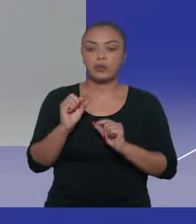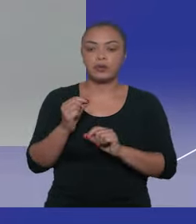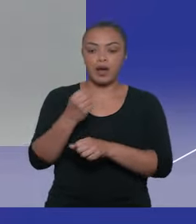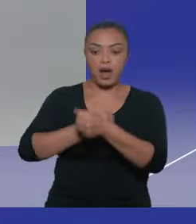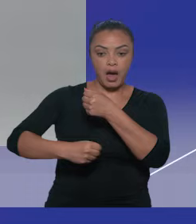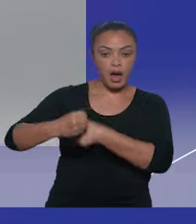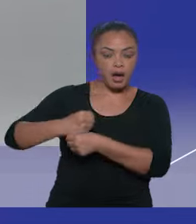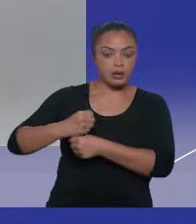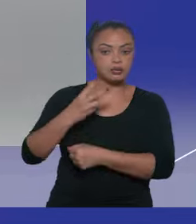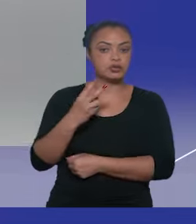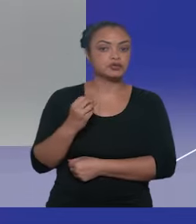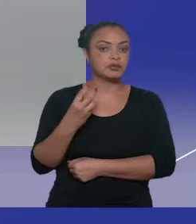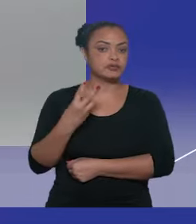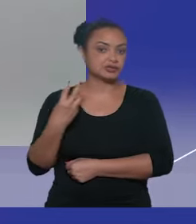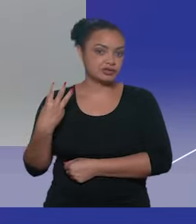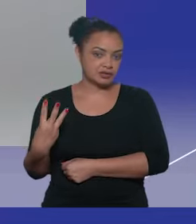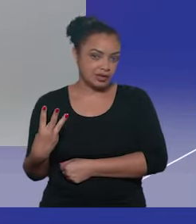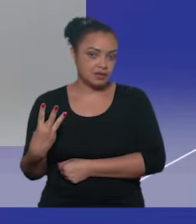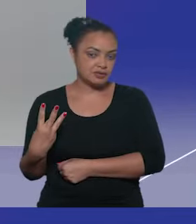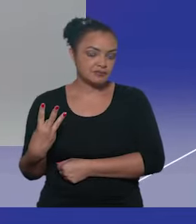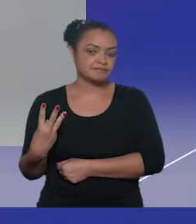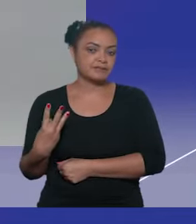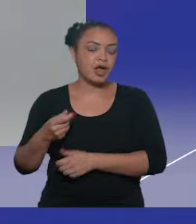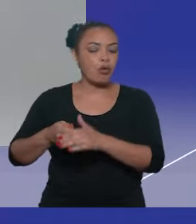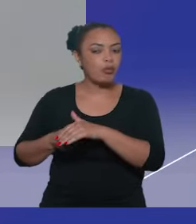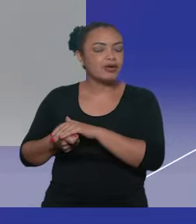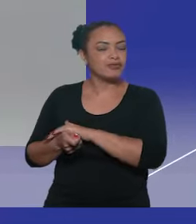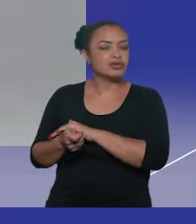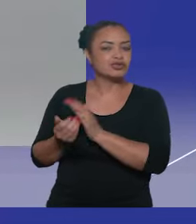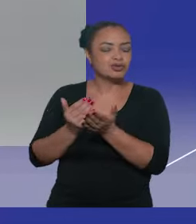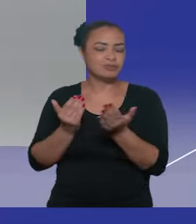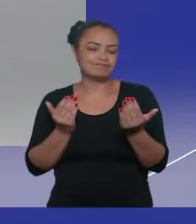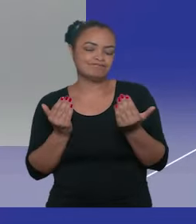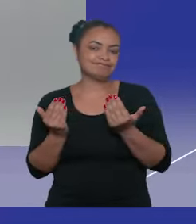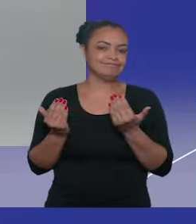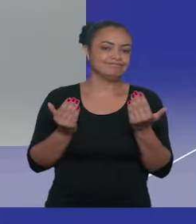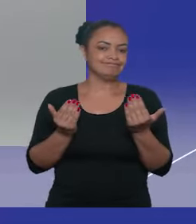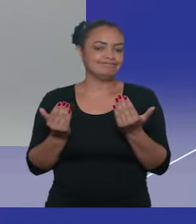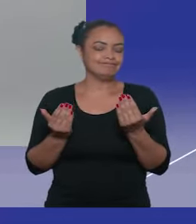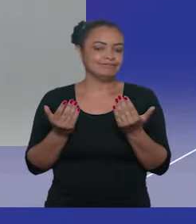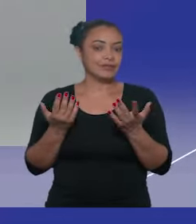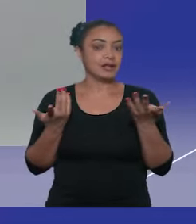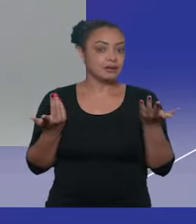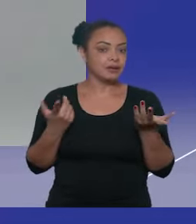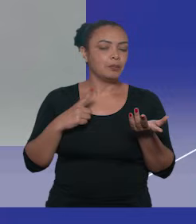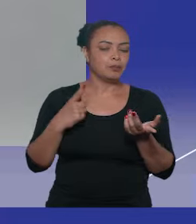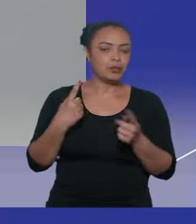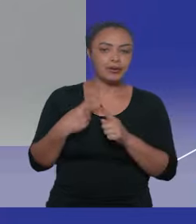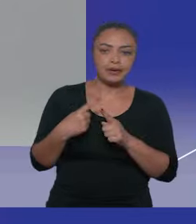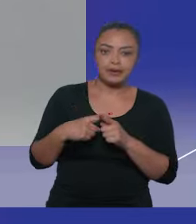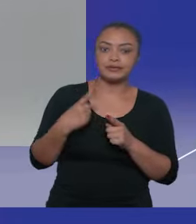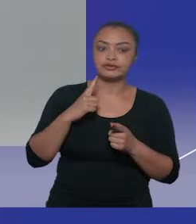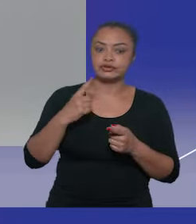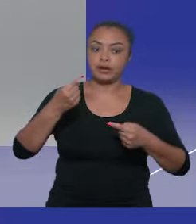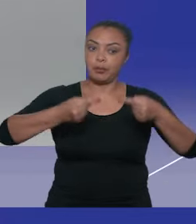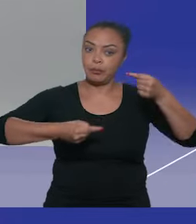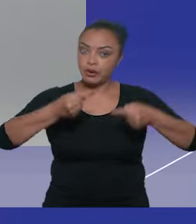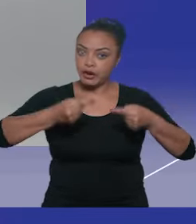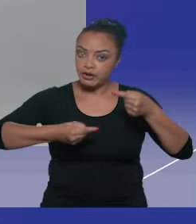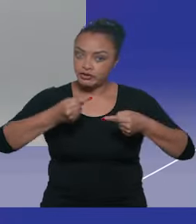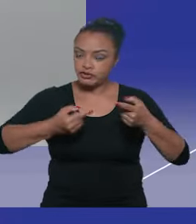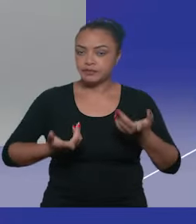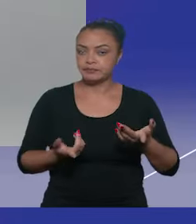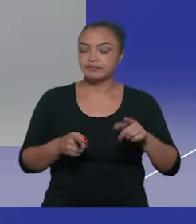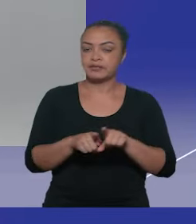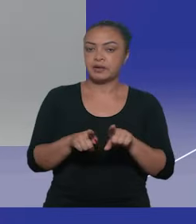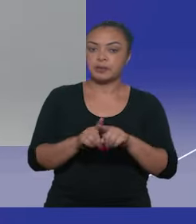em 2023 o investidor começa muito inseguro em relação ao Brasil, né? E tinha toda a questão política. Tinha